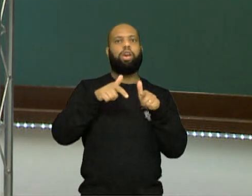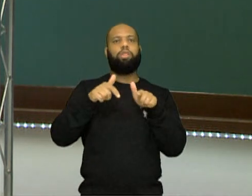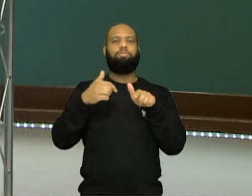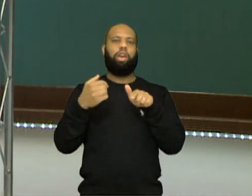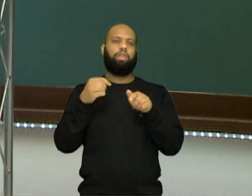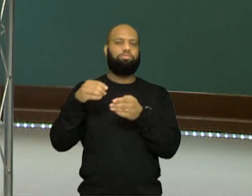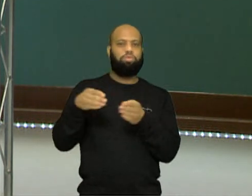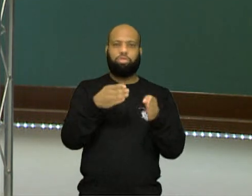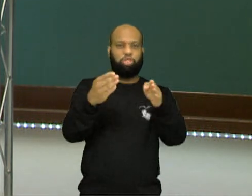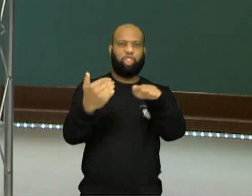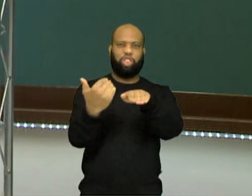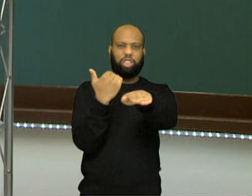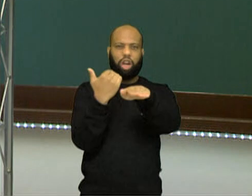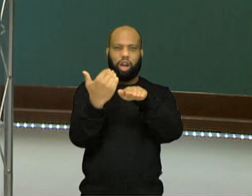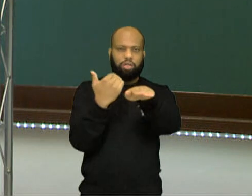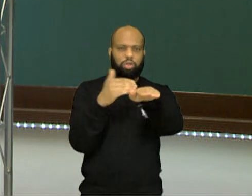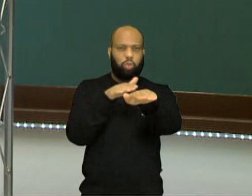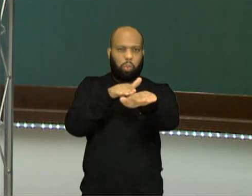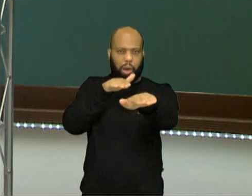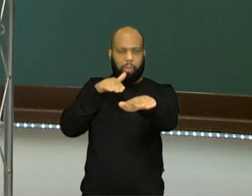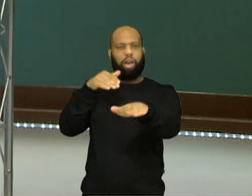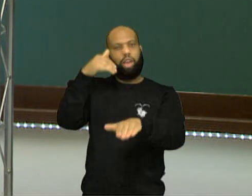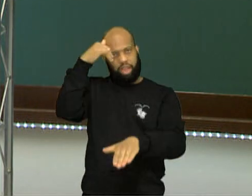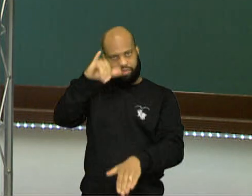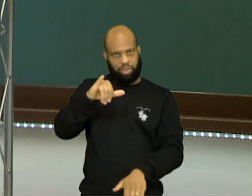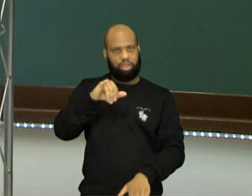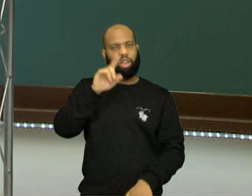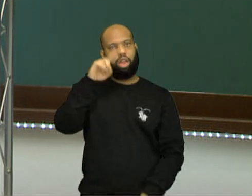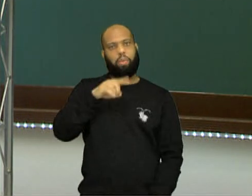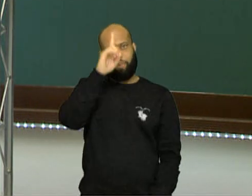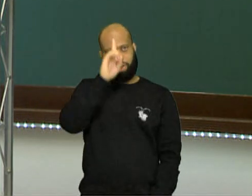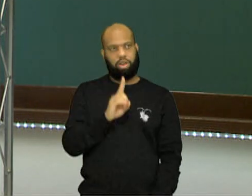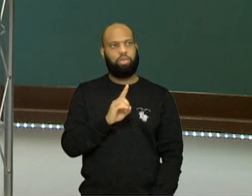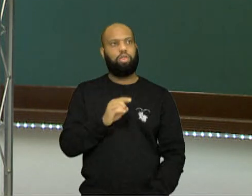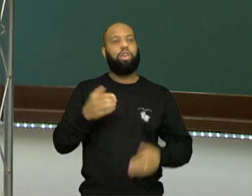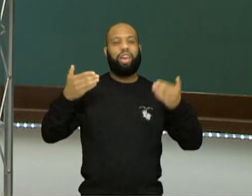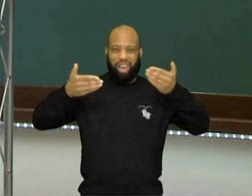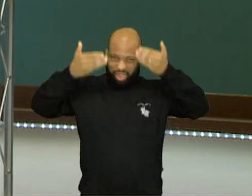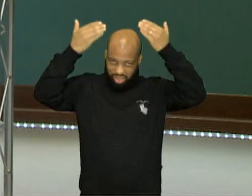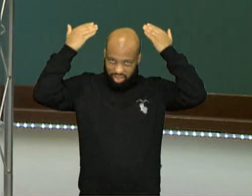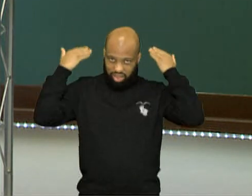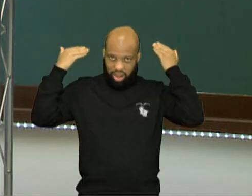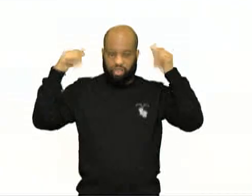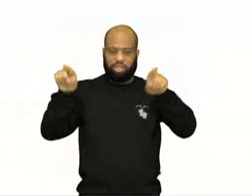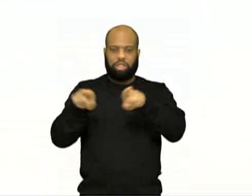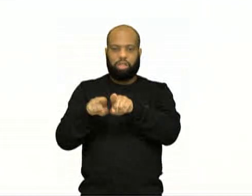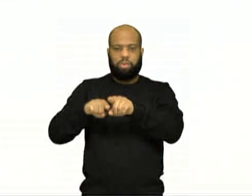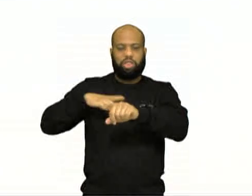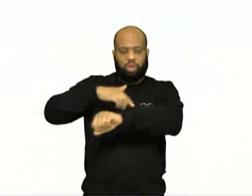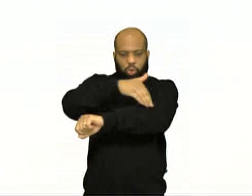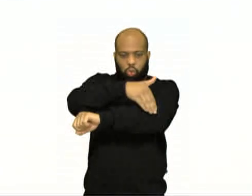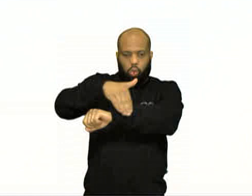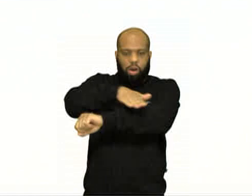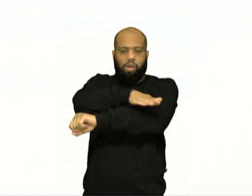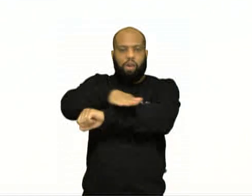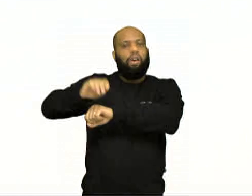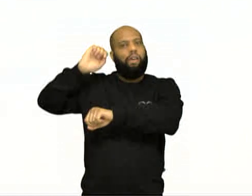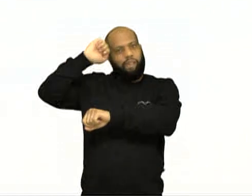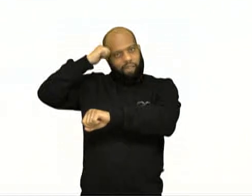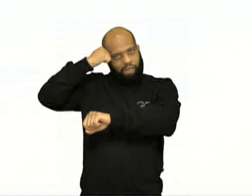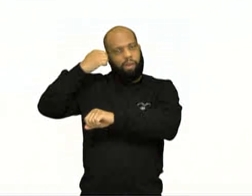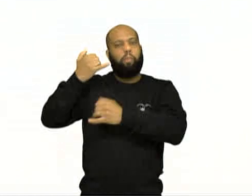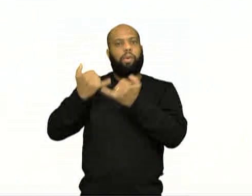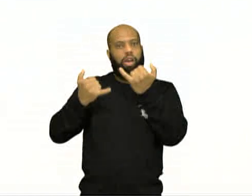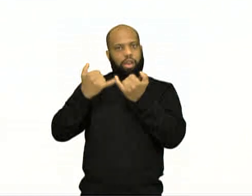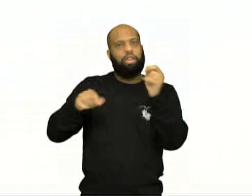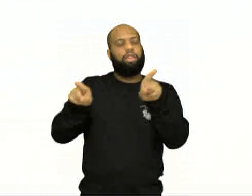cartaz, que você vai verificar que o fundo dele representa o asfalto. Nós temos também nesse